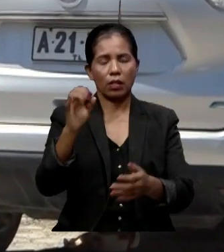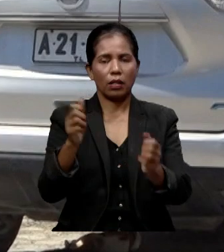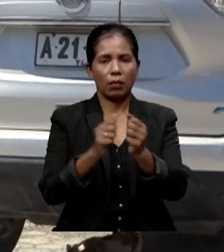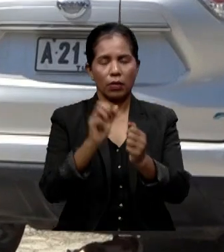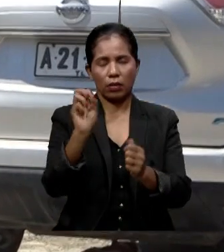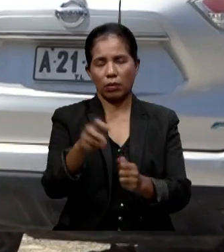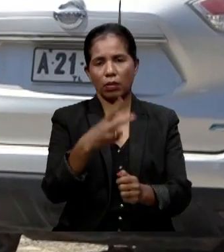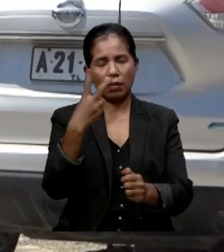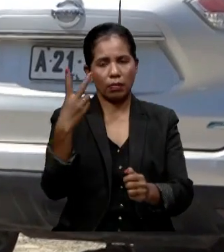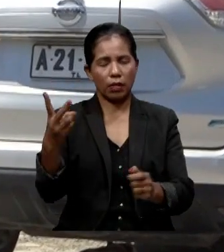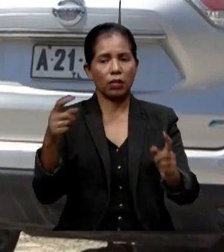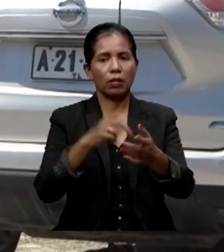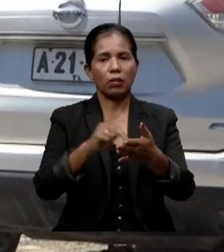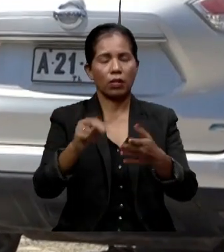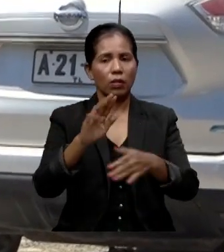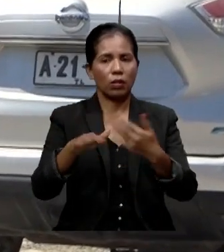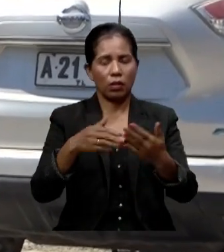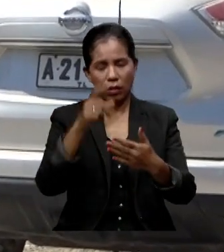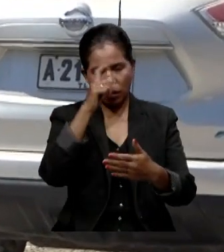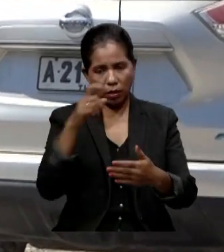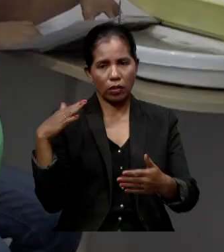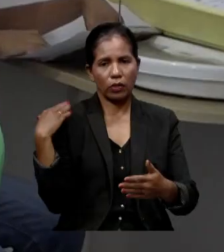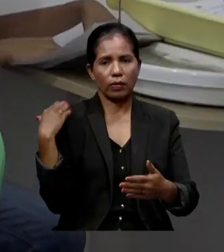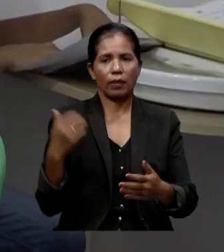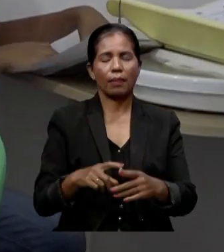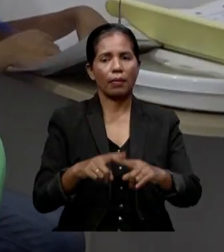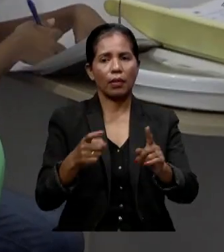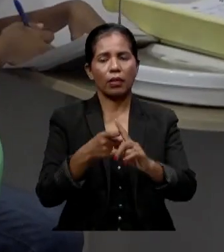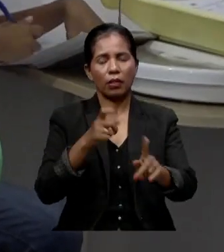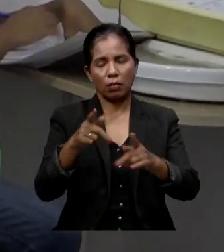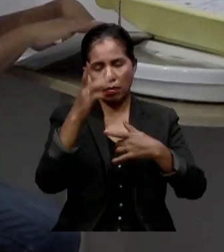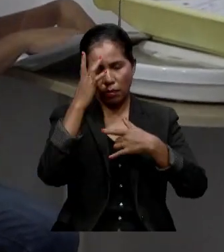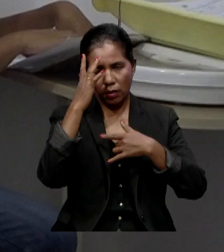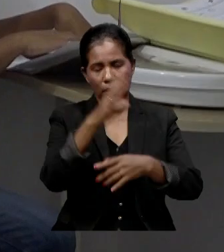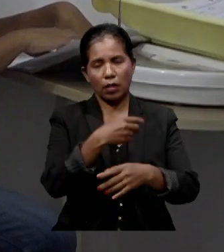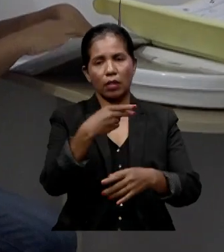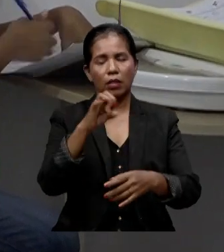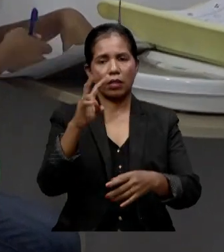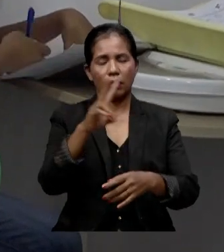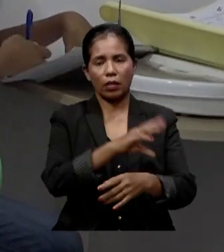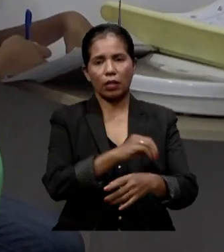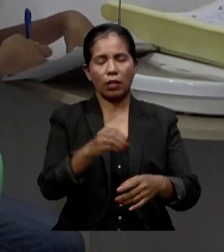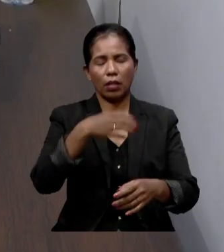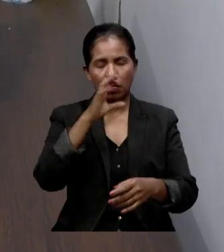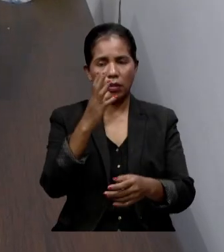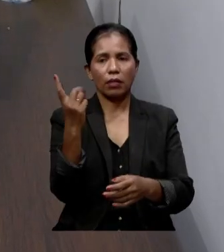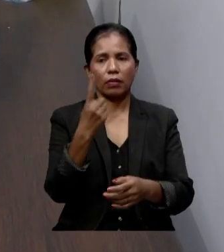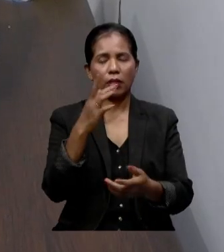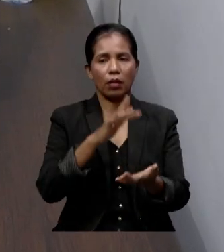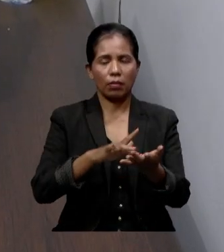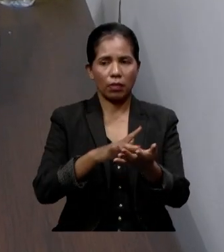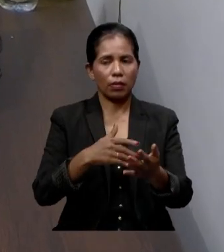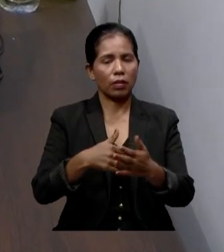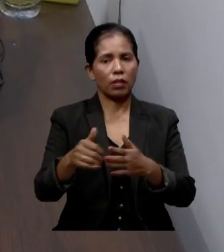resin rua usi número ne maioria ruidade produtivo mai be usi paciente HIV hirakne balon consumo na fating ay moruk, may beda